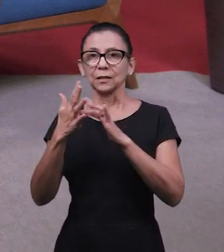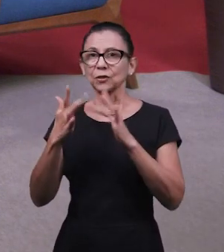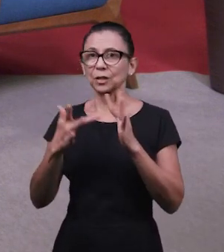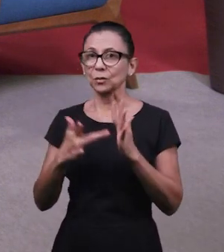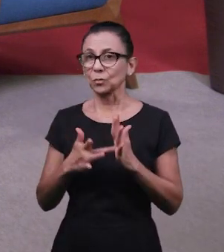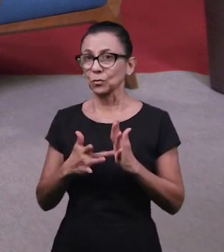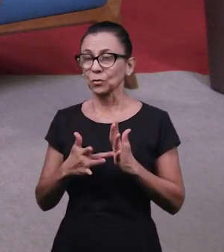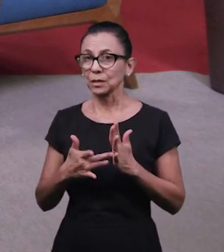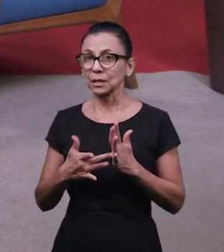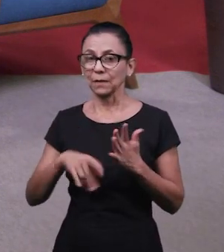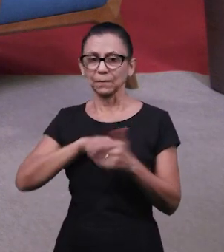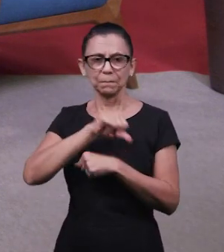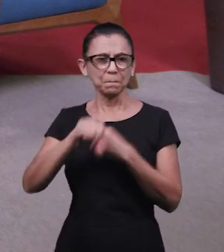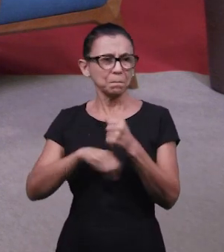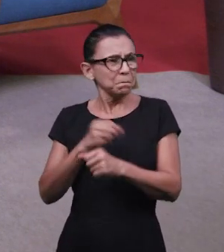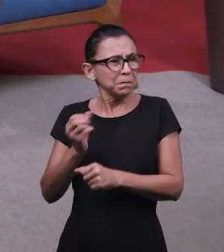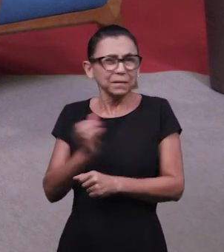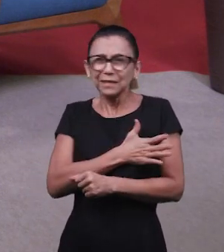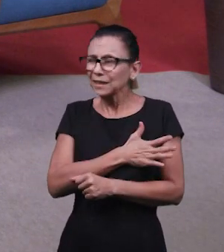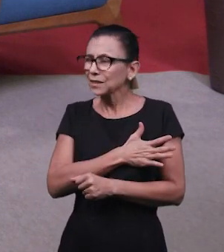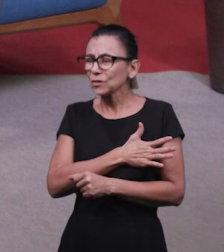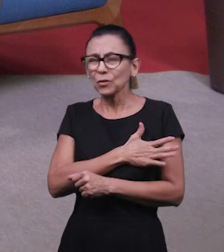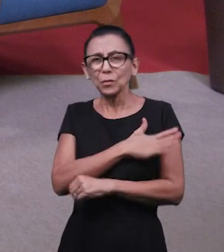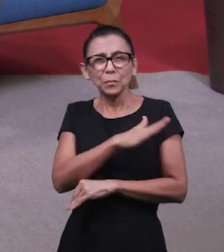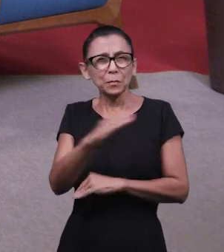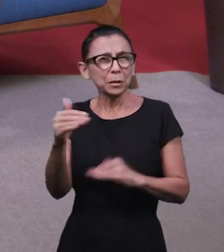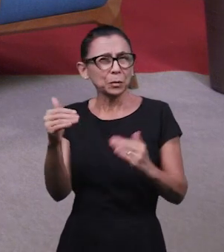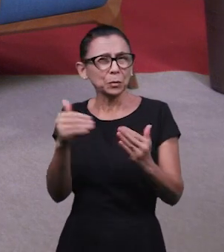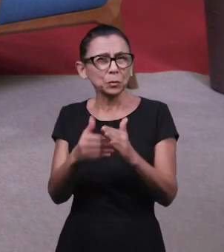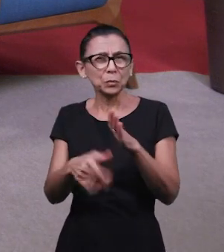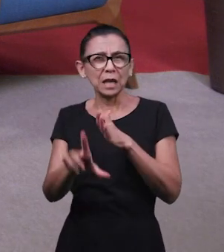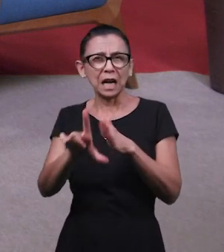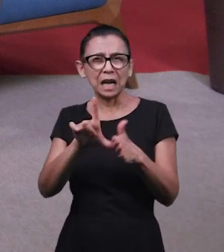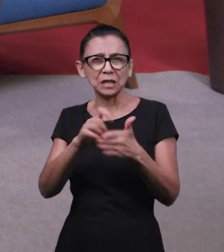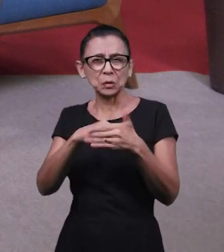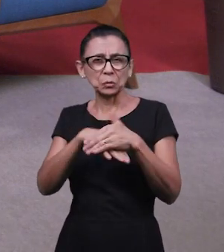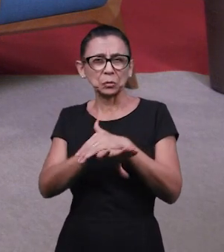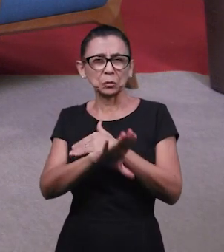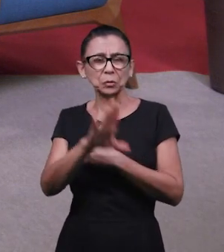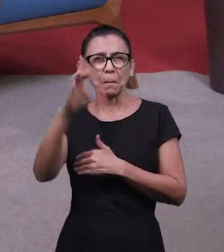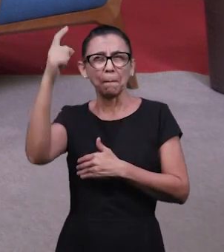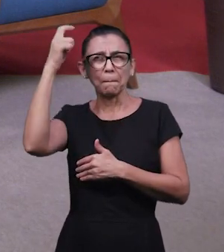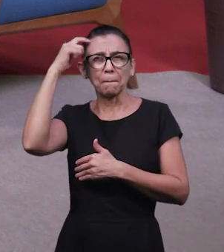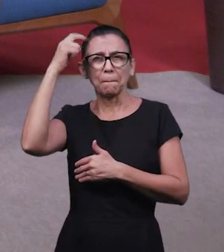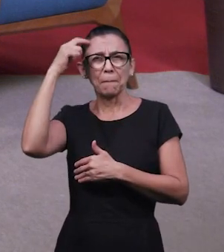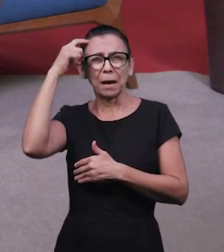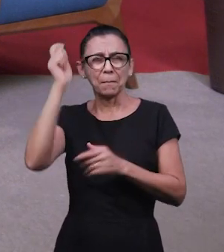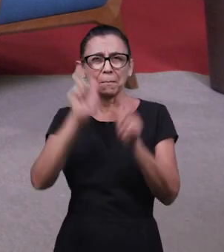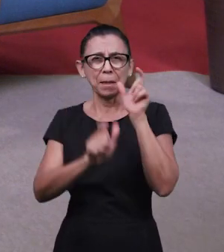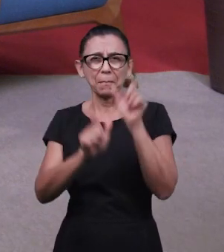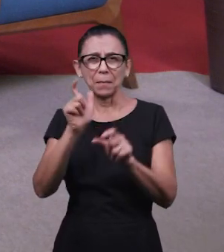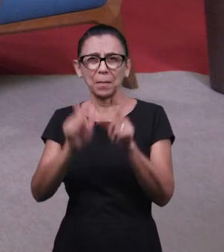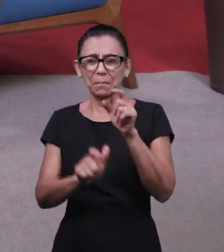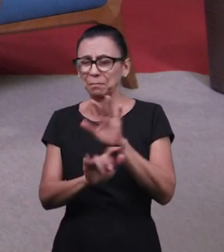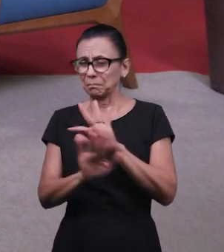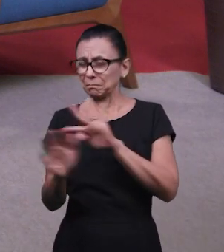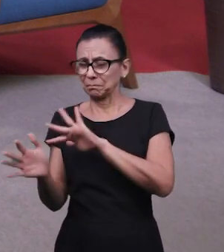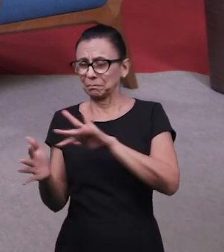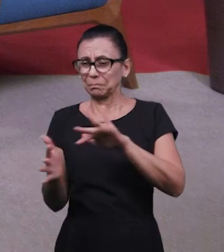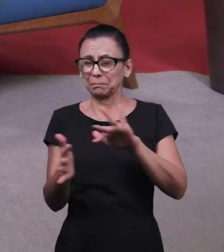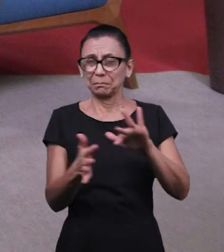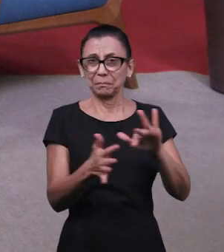minha vida e, ao mesmo tempo, amar o mundo. Ninguém pode servir a dois senhores. Exatamente. Então, eu não quero o mundo. Por isso que a